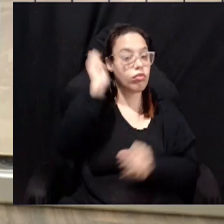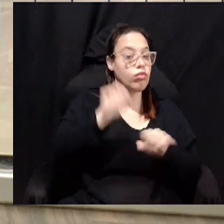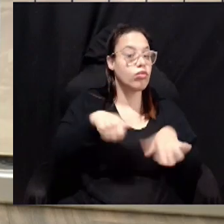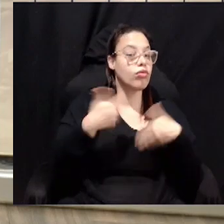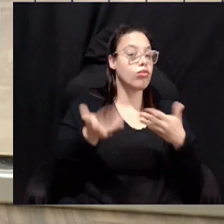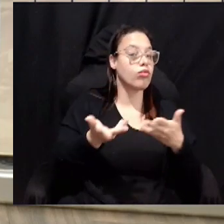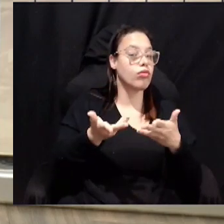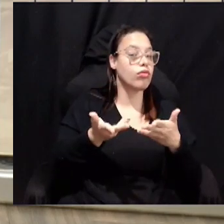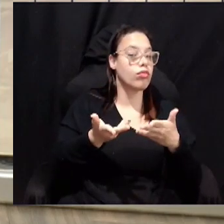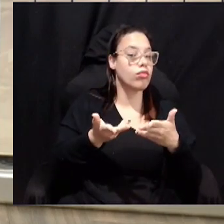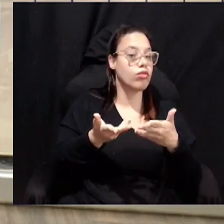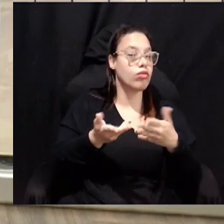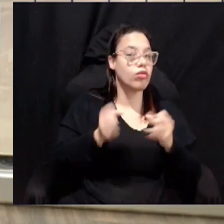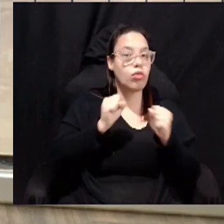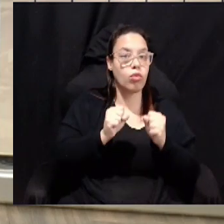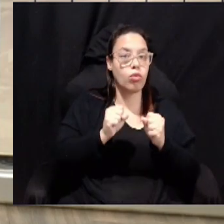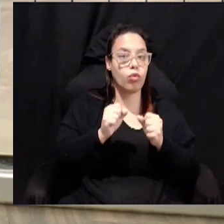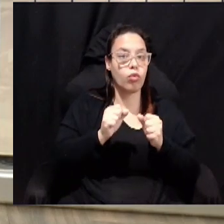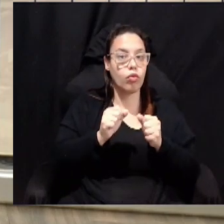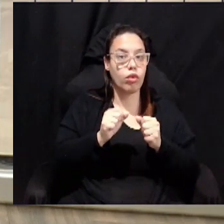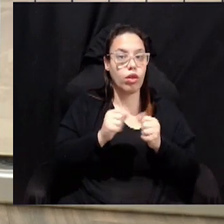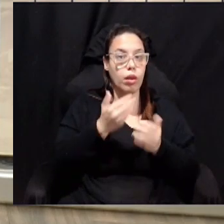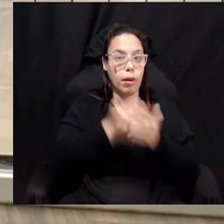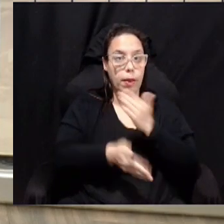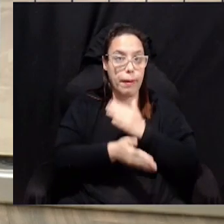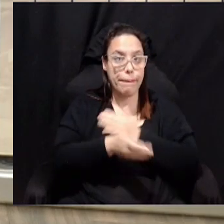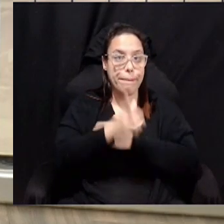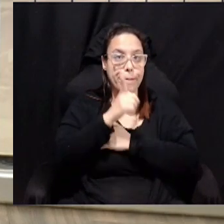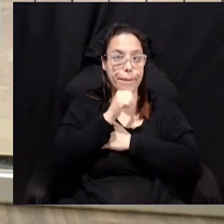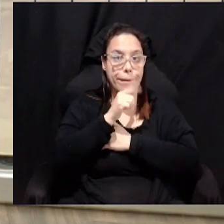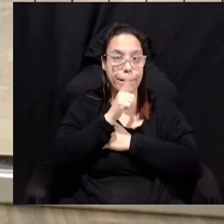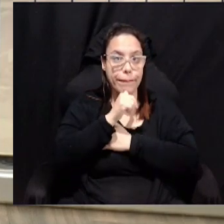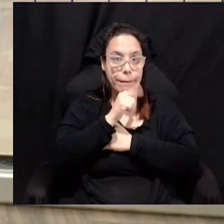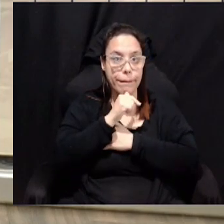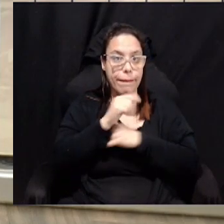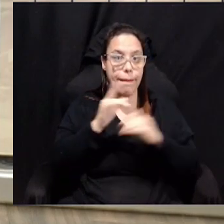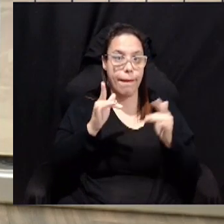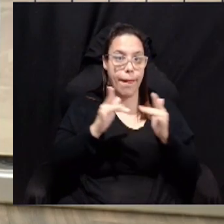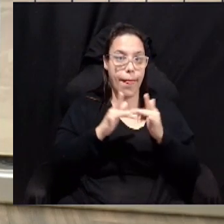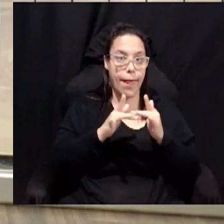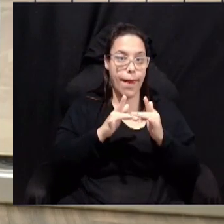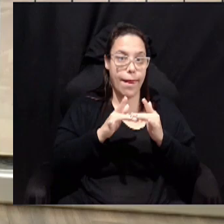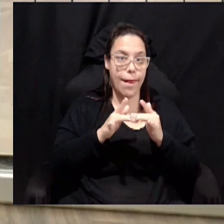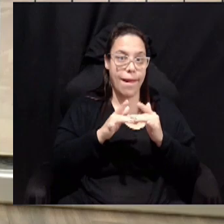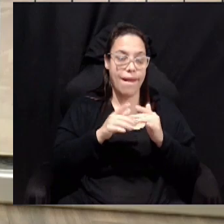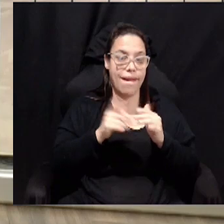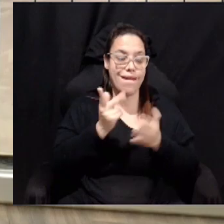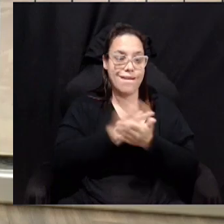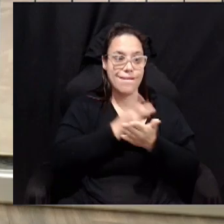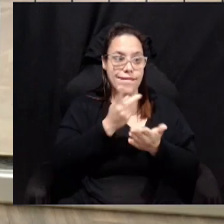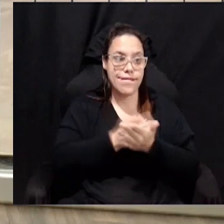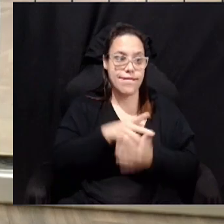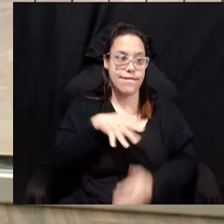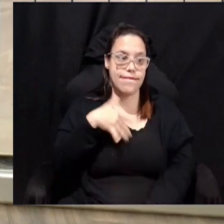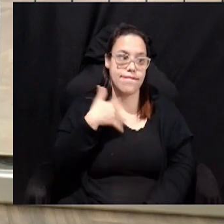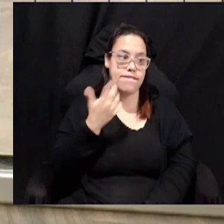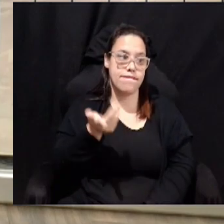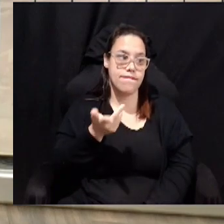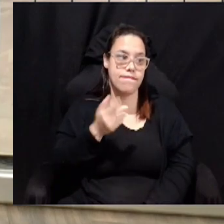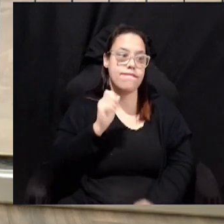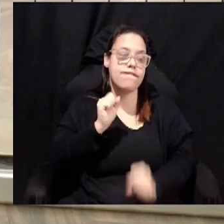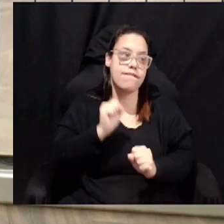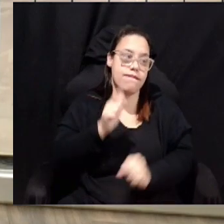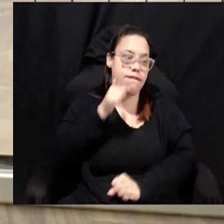que podem haver a perda de água. E se existe também ligação clandestina ainda, que eu vi que é um ponto, mas eu acho que a gente já conseguiu avançar bastante